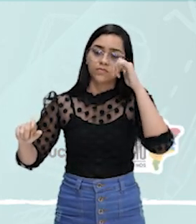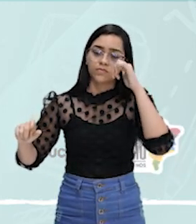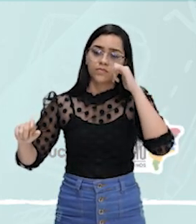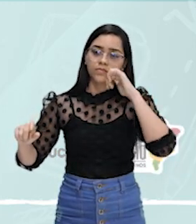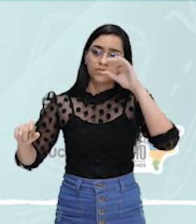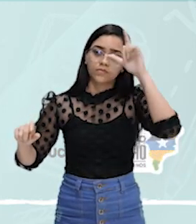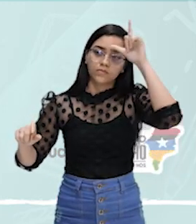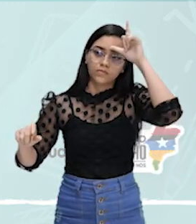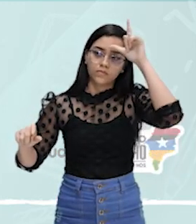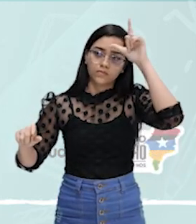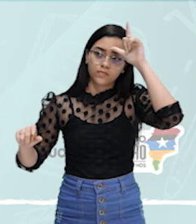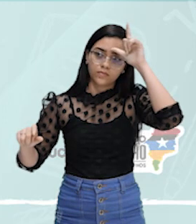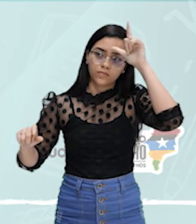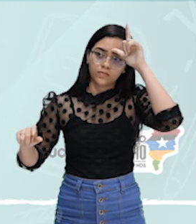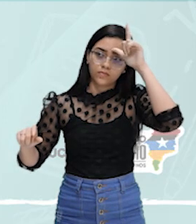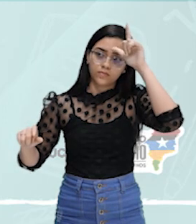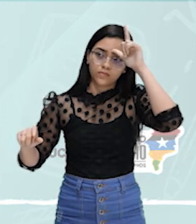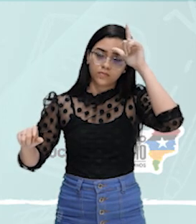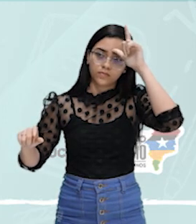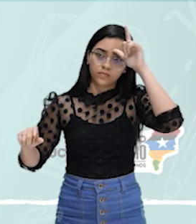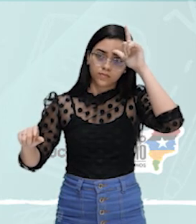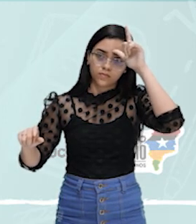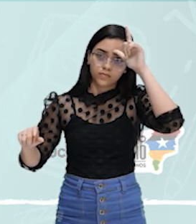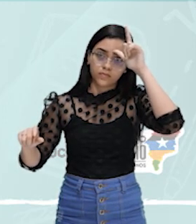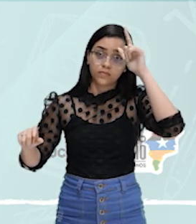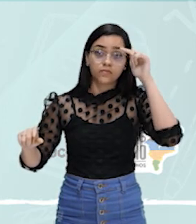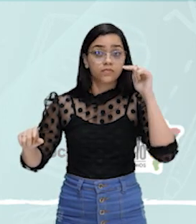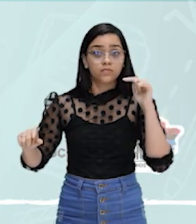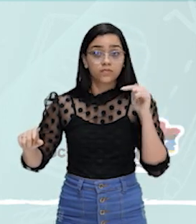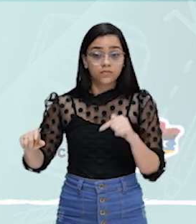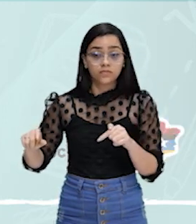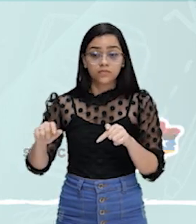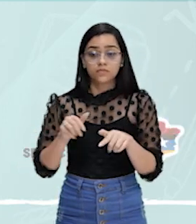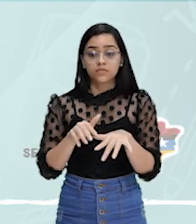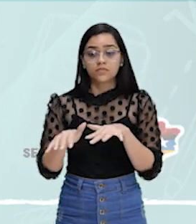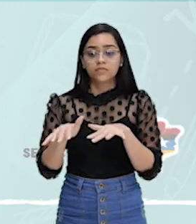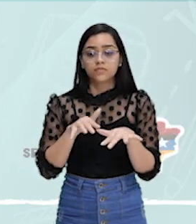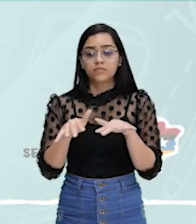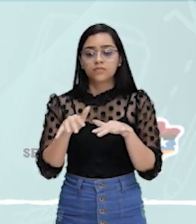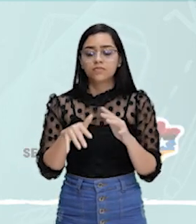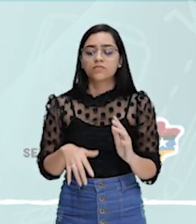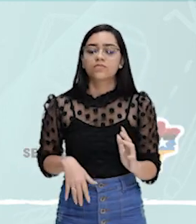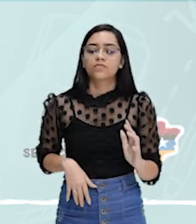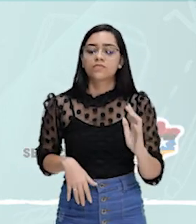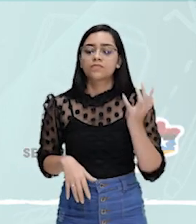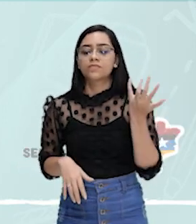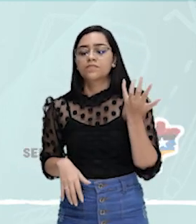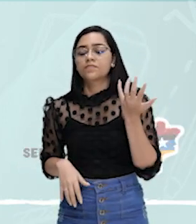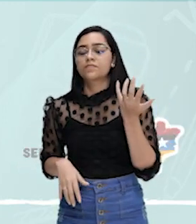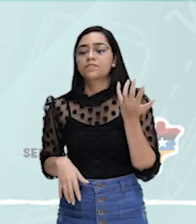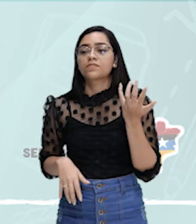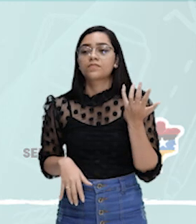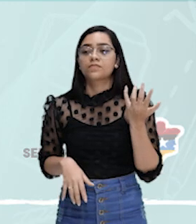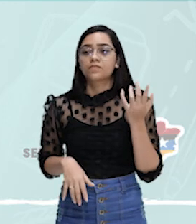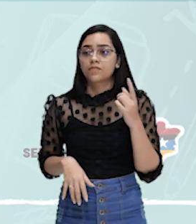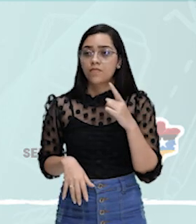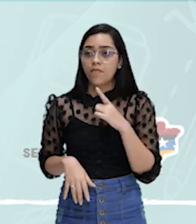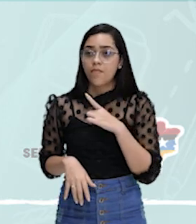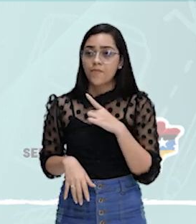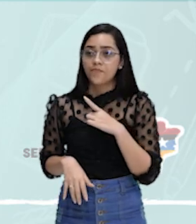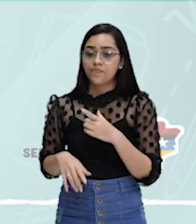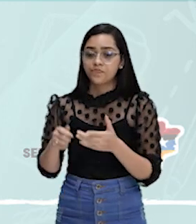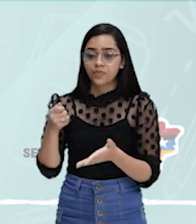lideranças feministas, mulher, em um movimento que ocorreu em plena época